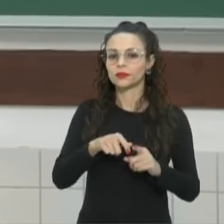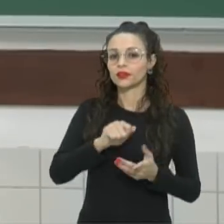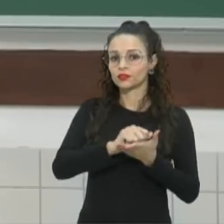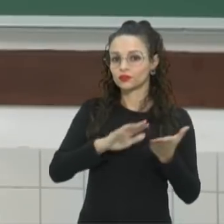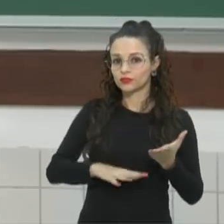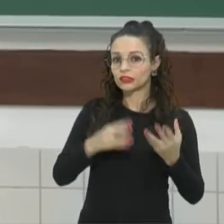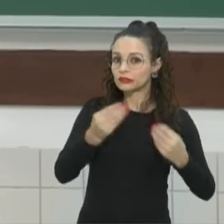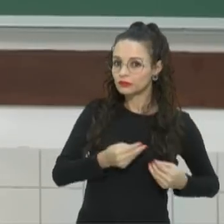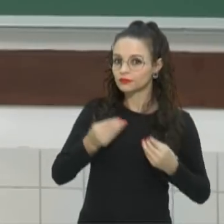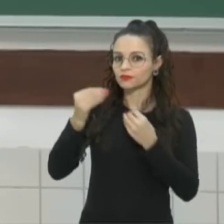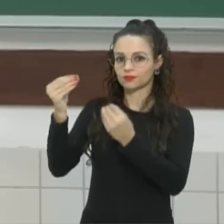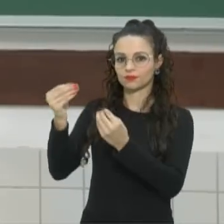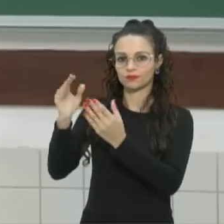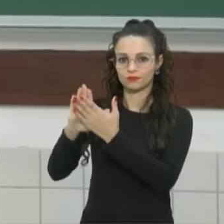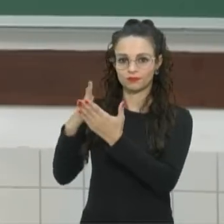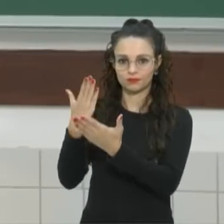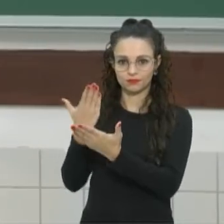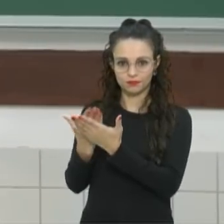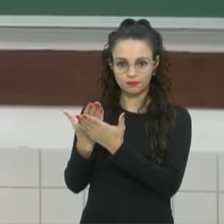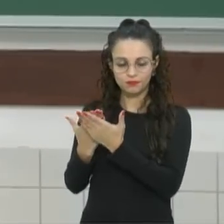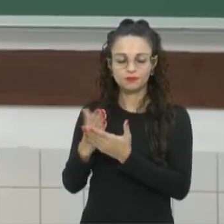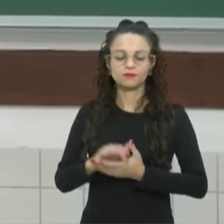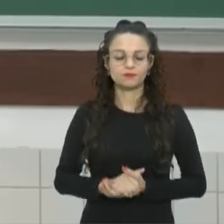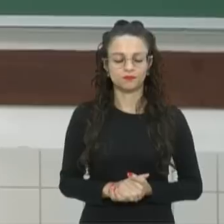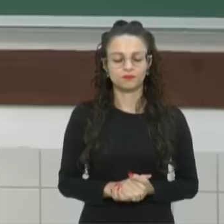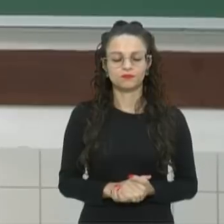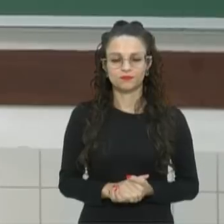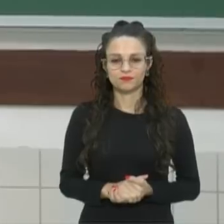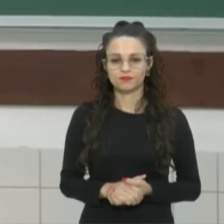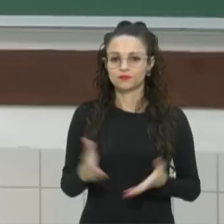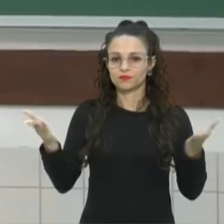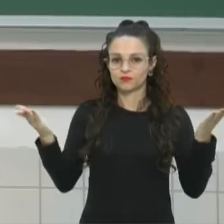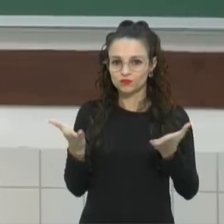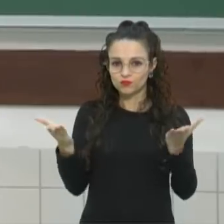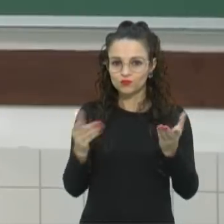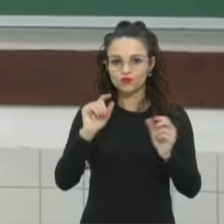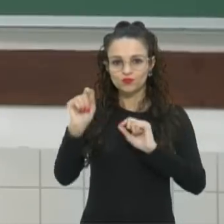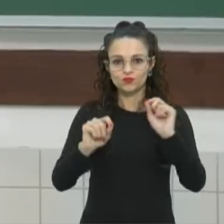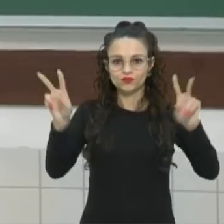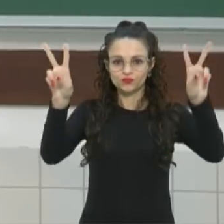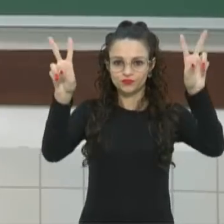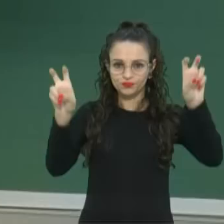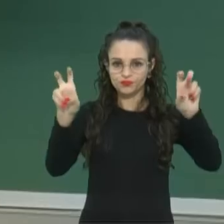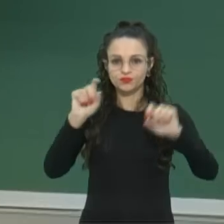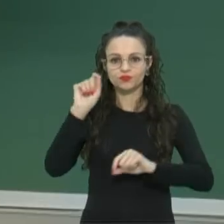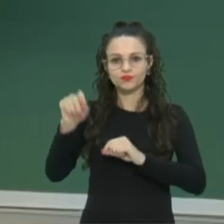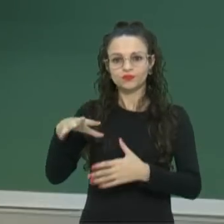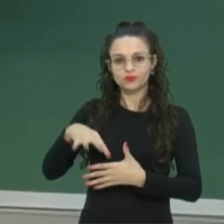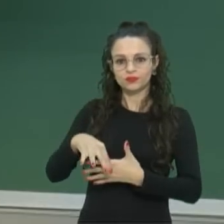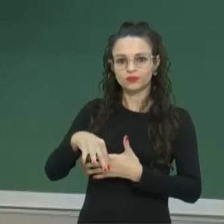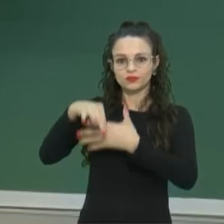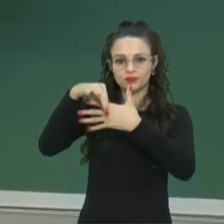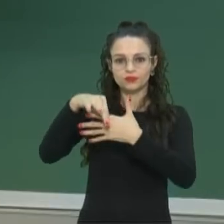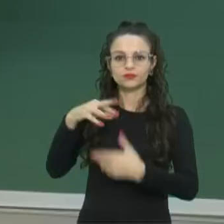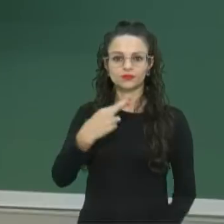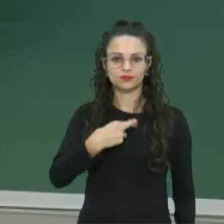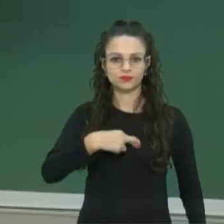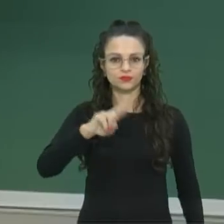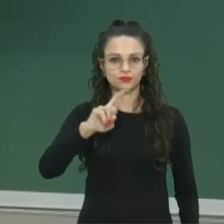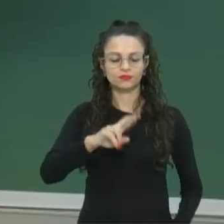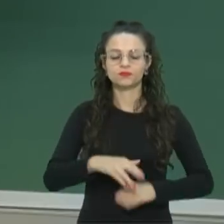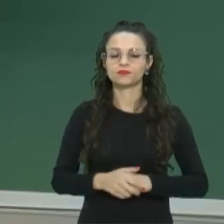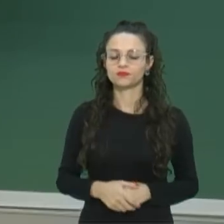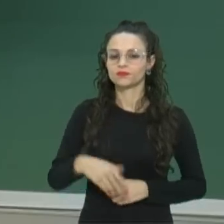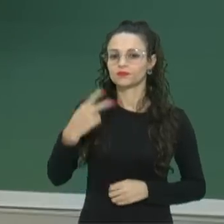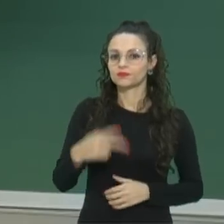essa atividade impressa na escola no dia da merenda escolar. Hoje falaremos sobre lideranças religiosas.